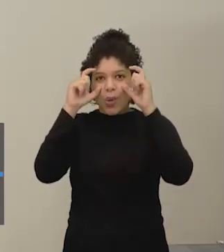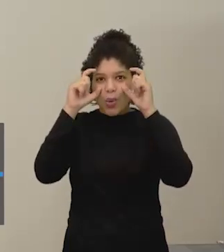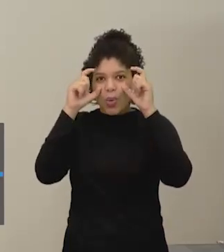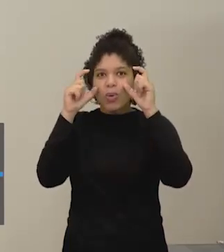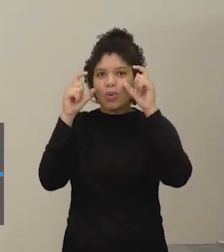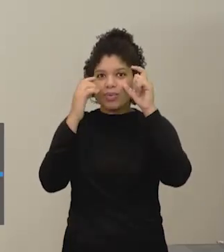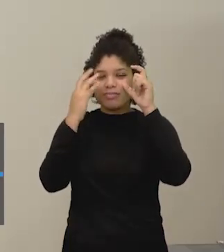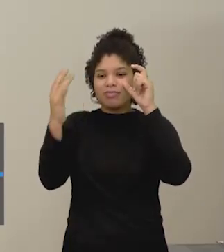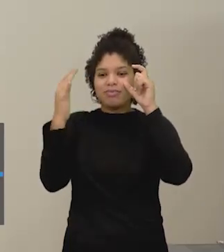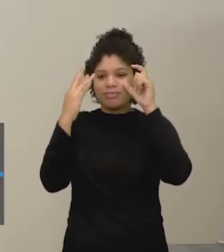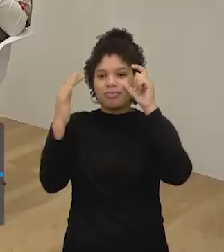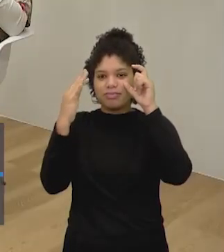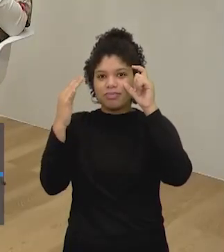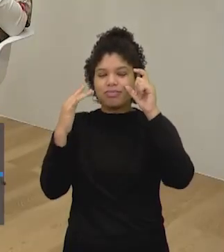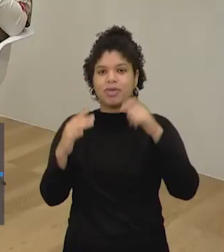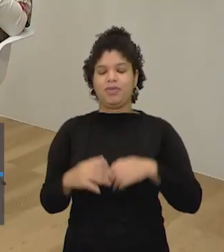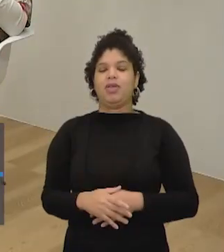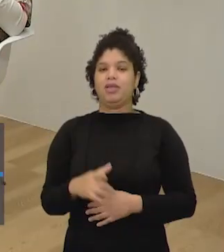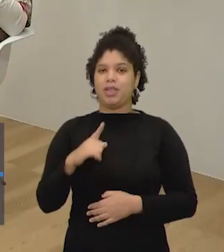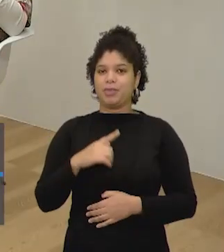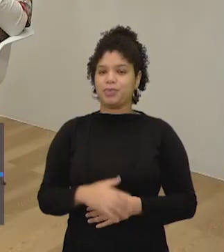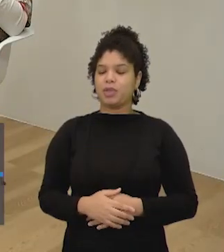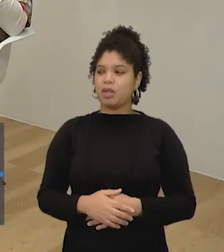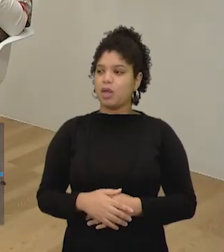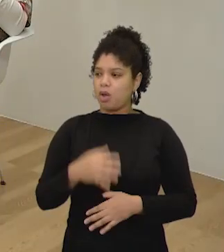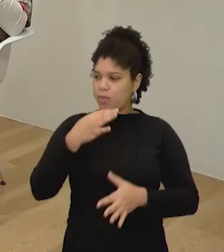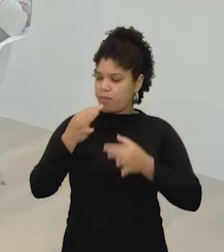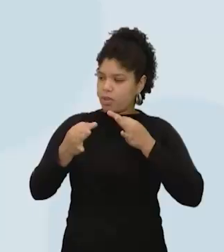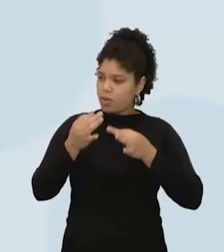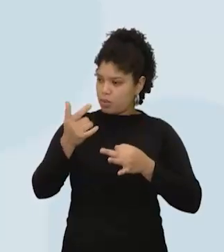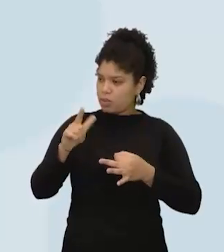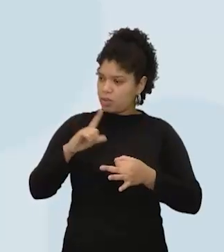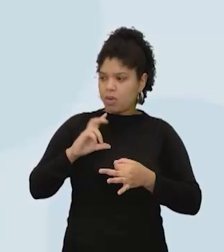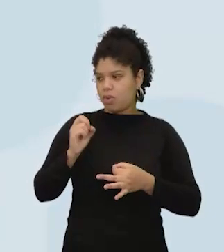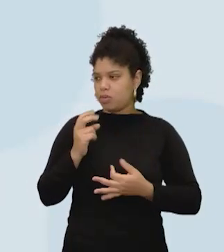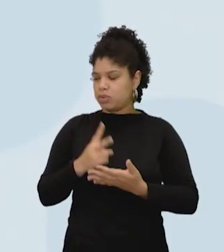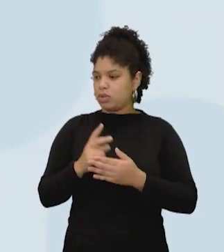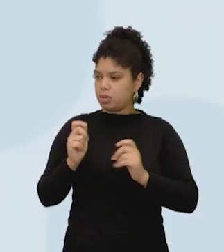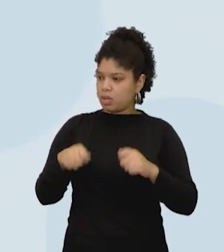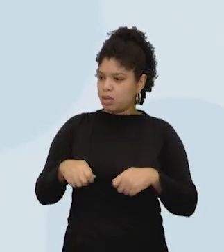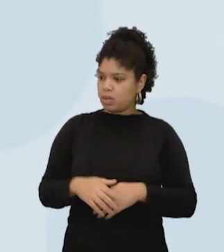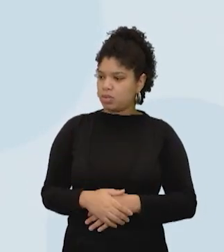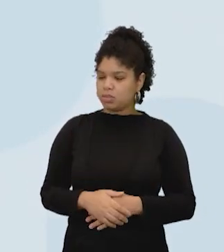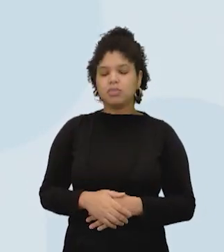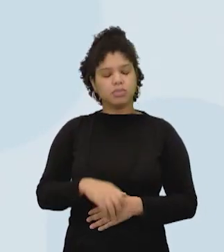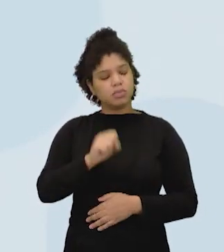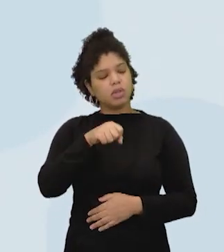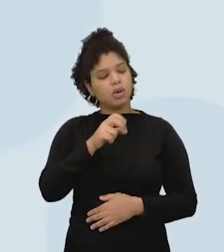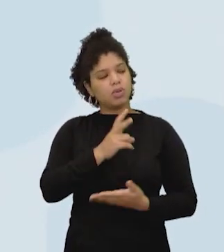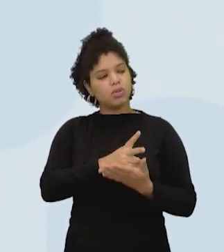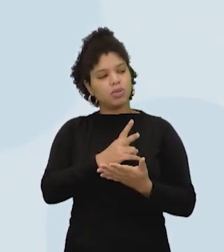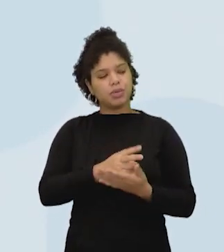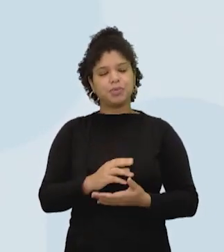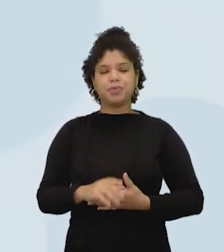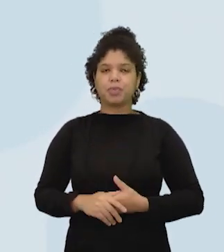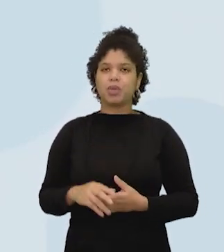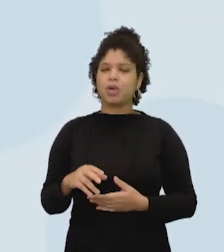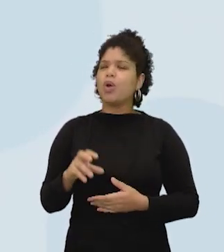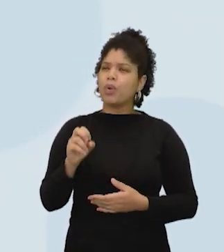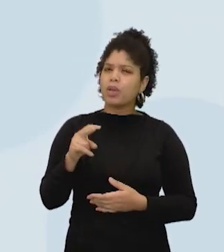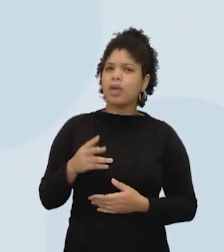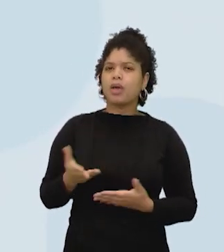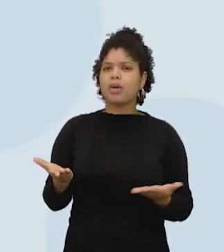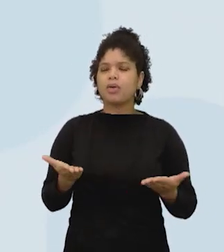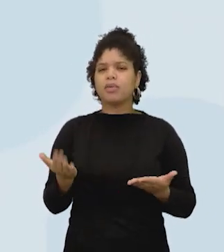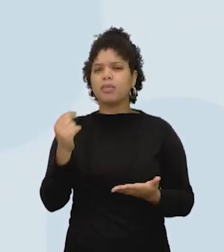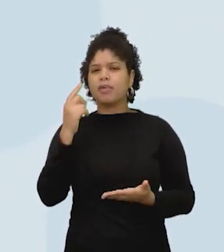seguir? Podemos seguir. Então, rolê em outro lugar. Agora a gente vai dar uma voltinha pelo quarteirão da pintura. O que é